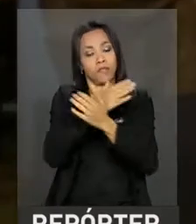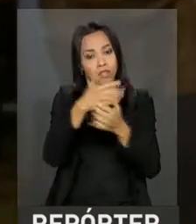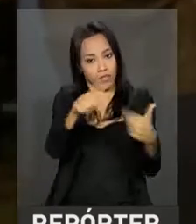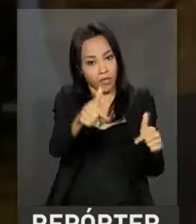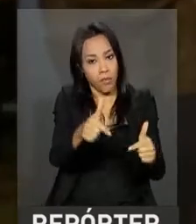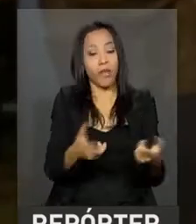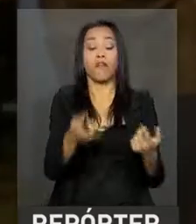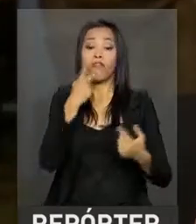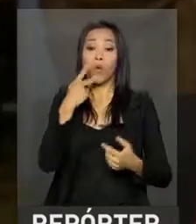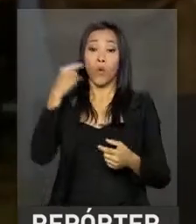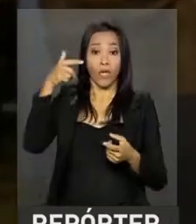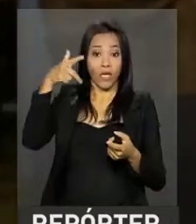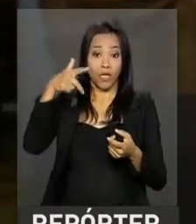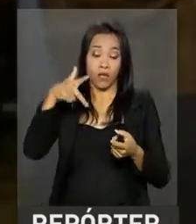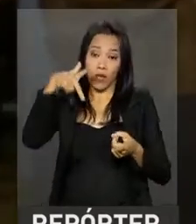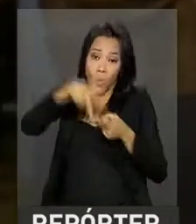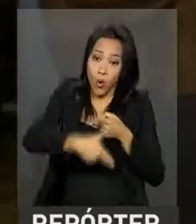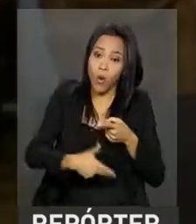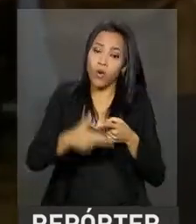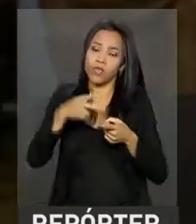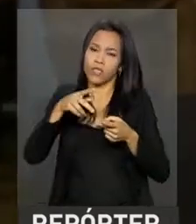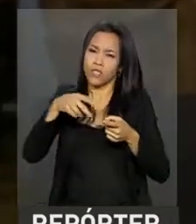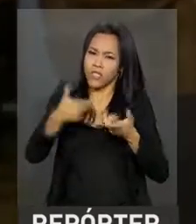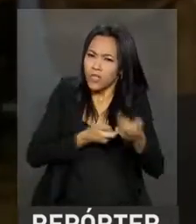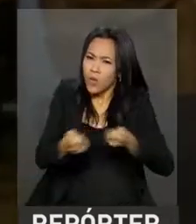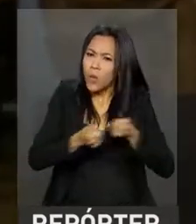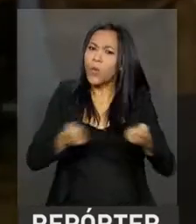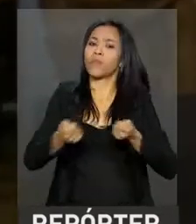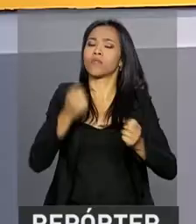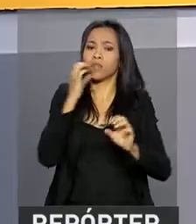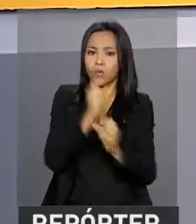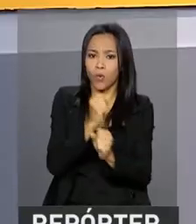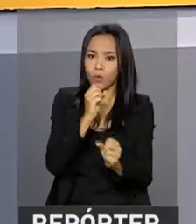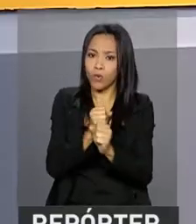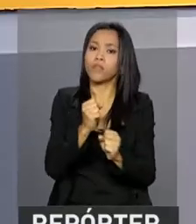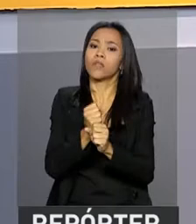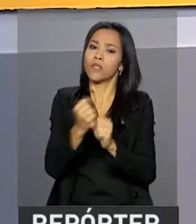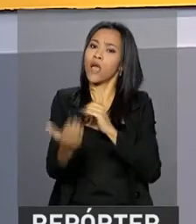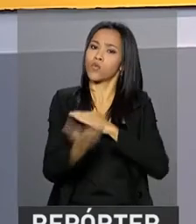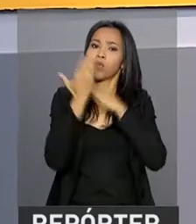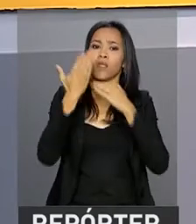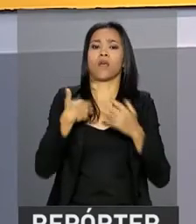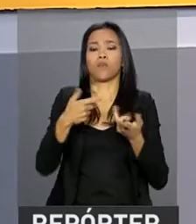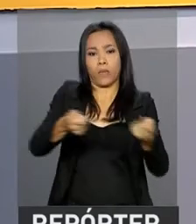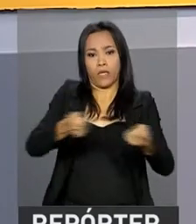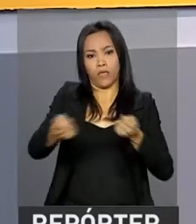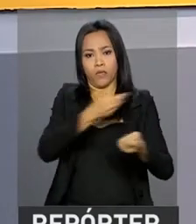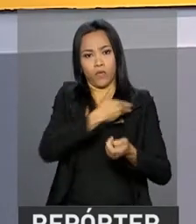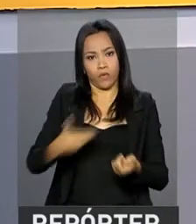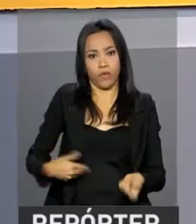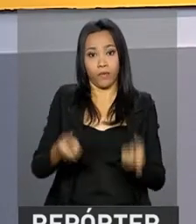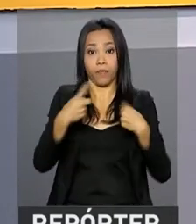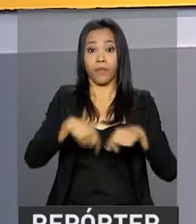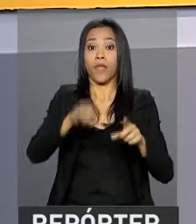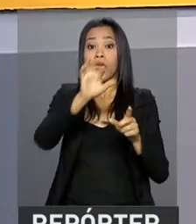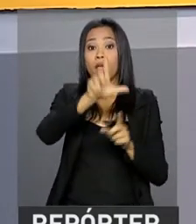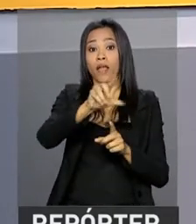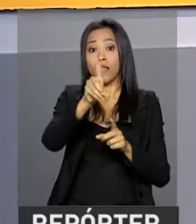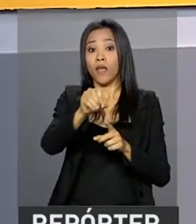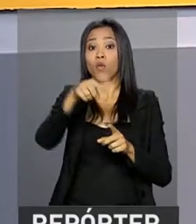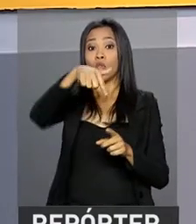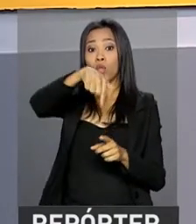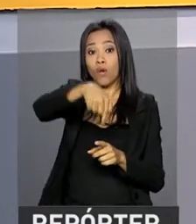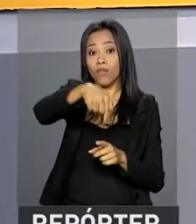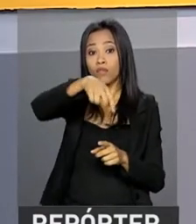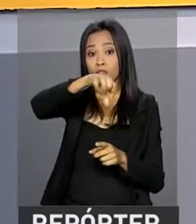do governo têm contribuído para o equilíbrio das contas públicas. Pela LDO, o salário mínimo passará de